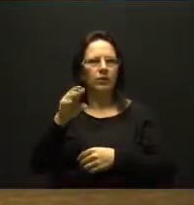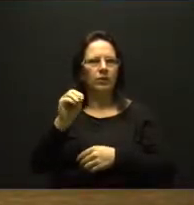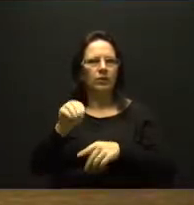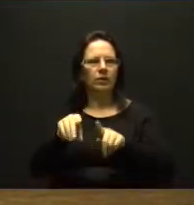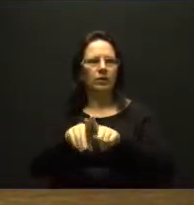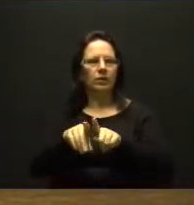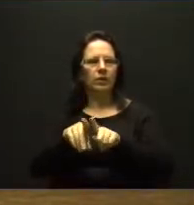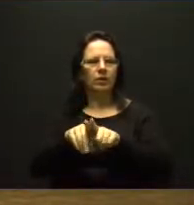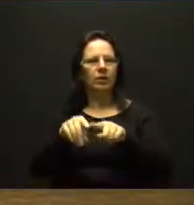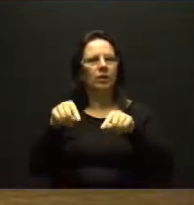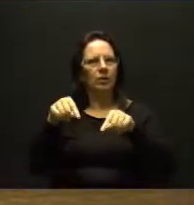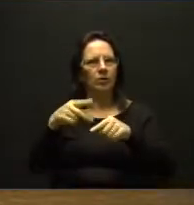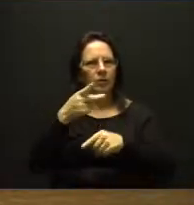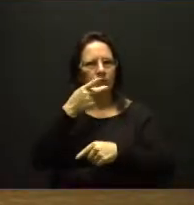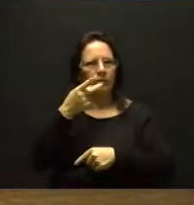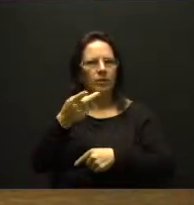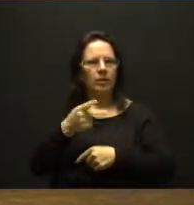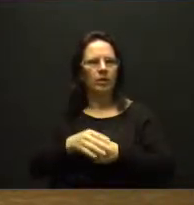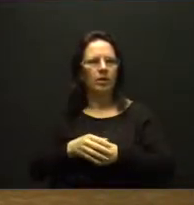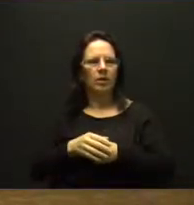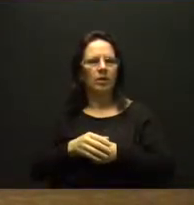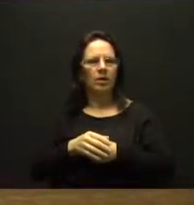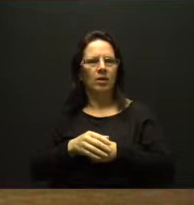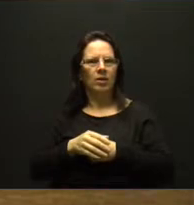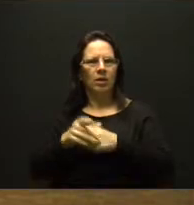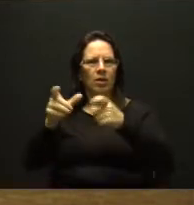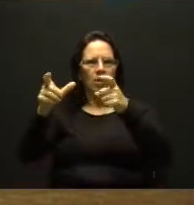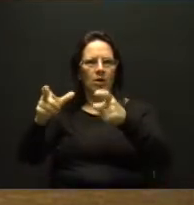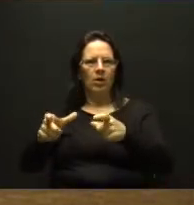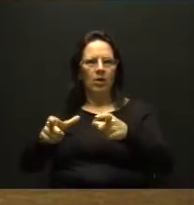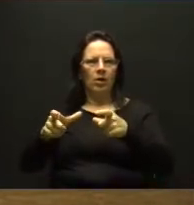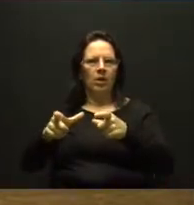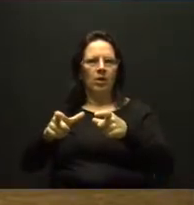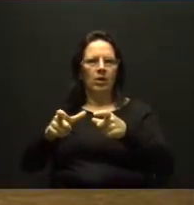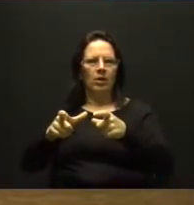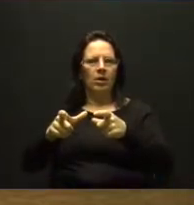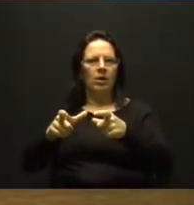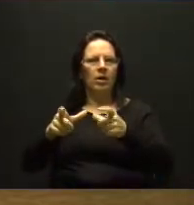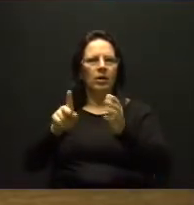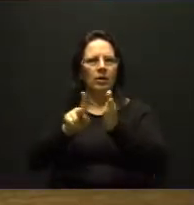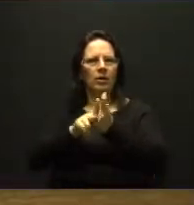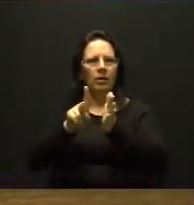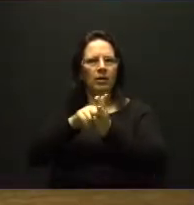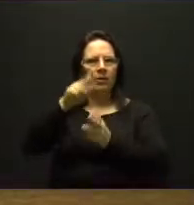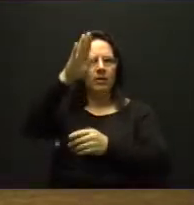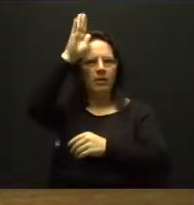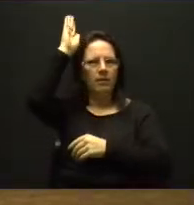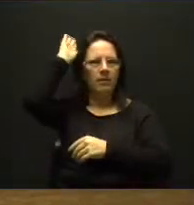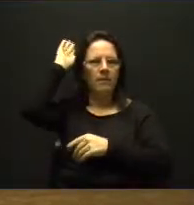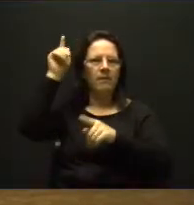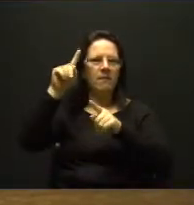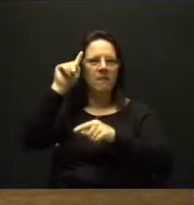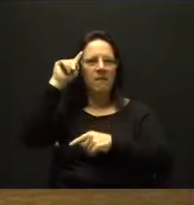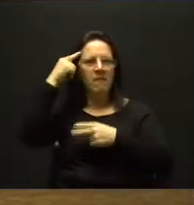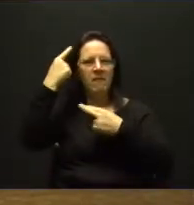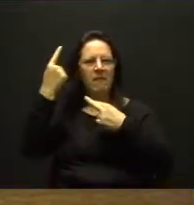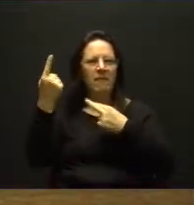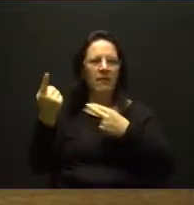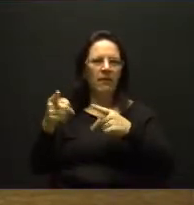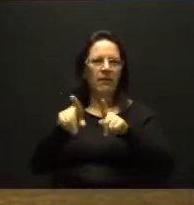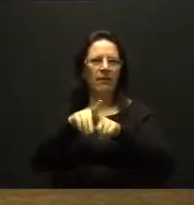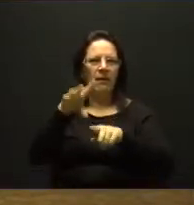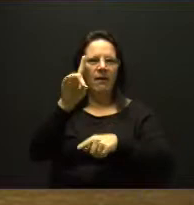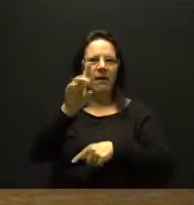aqui quando fala até da localização do corpo de bombeiros aí a gente tem algumas idéias outra falamos no